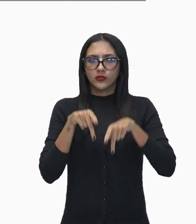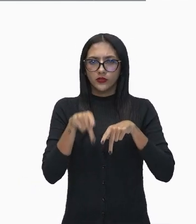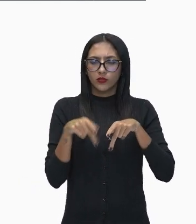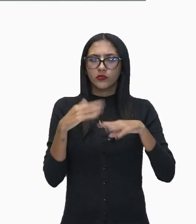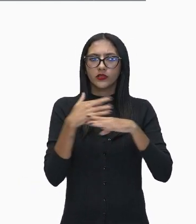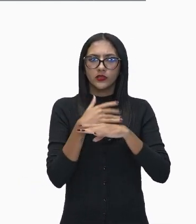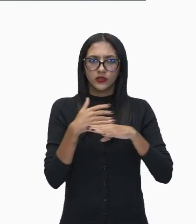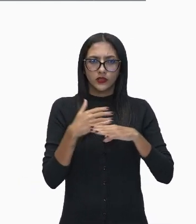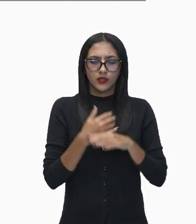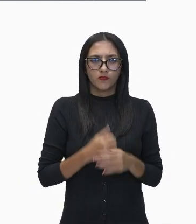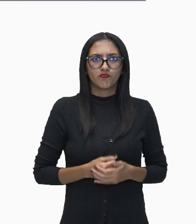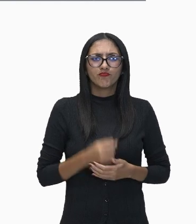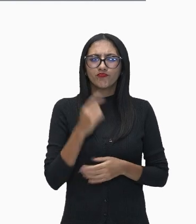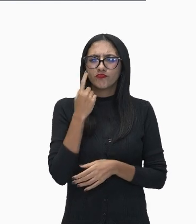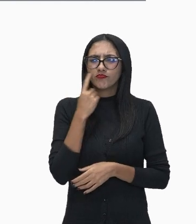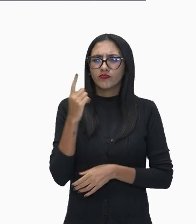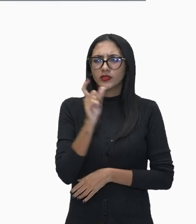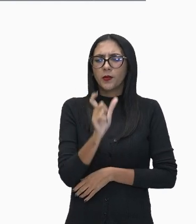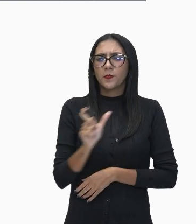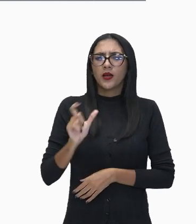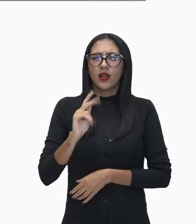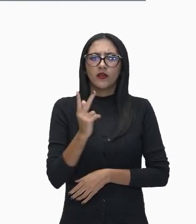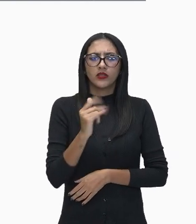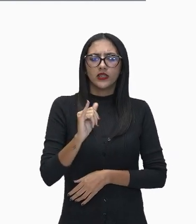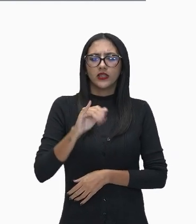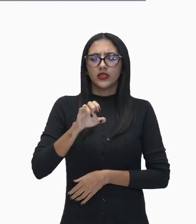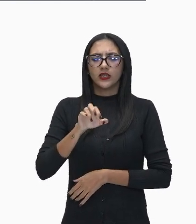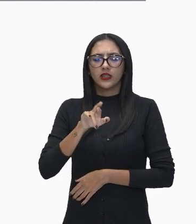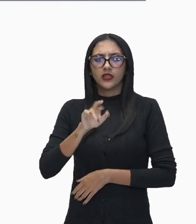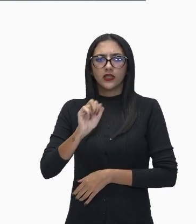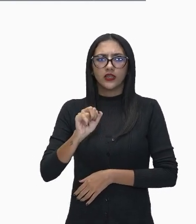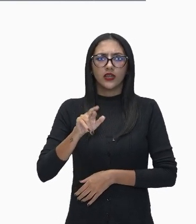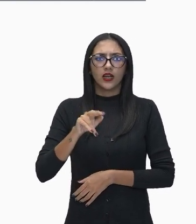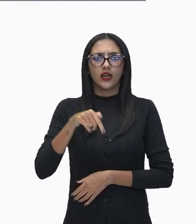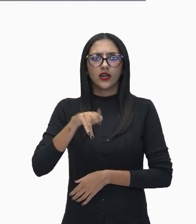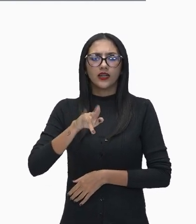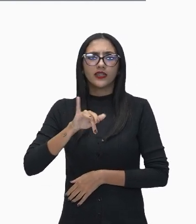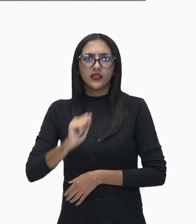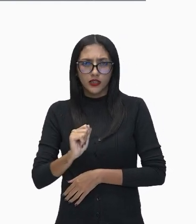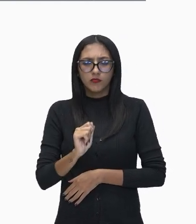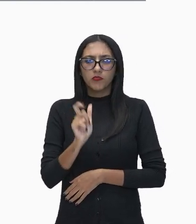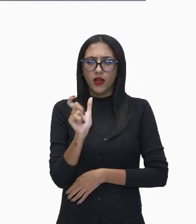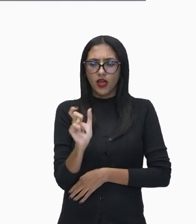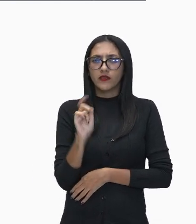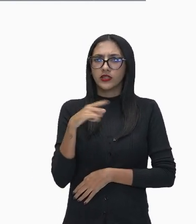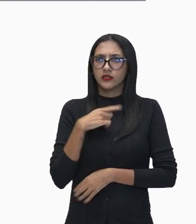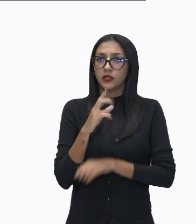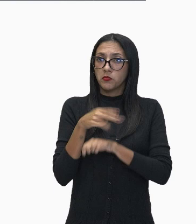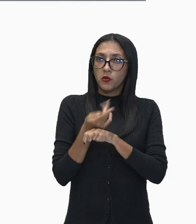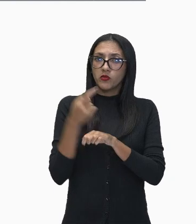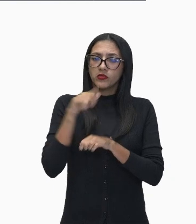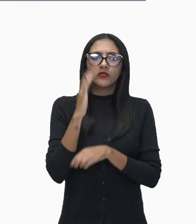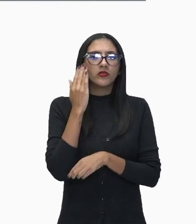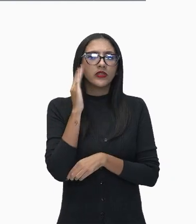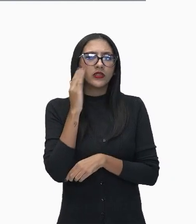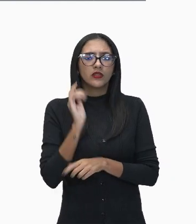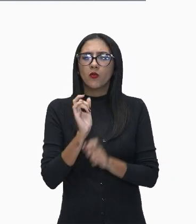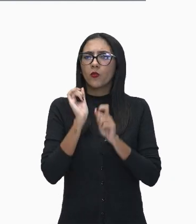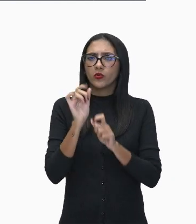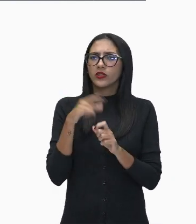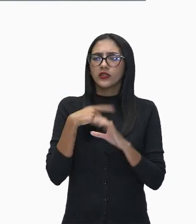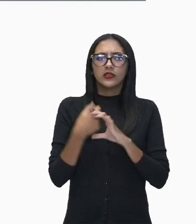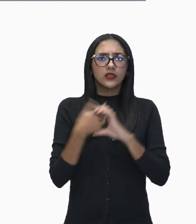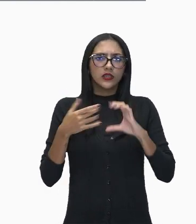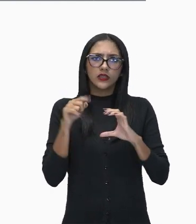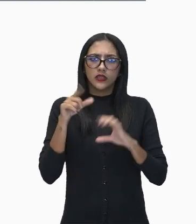essa palavra hierarquia, a gente vai abordar logo mais vários aspectos que são ligados a ela,